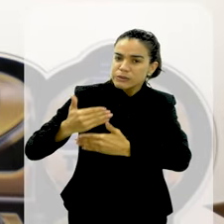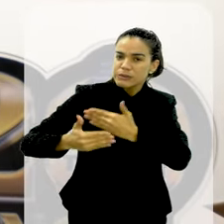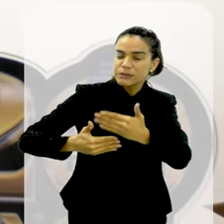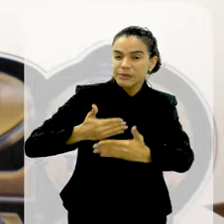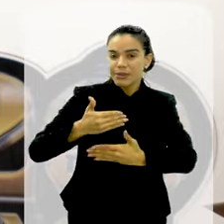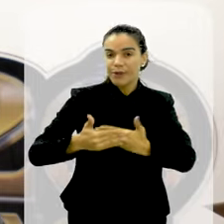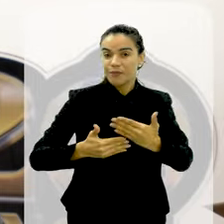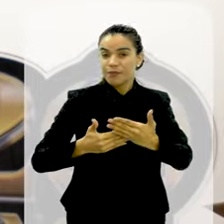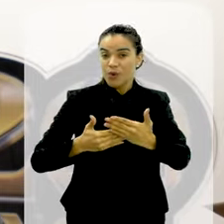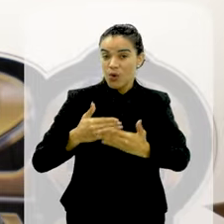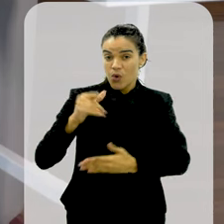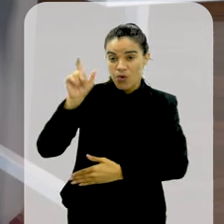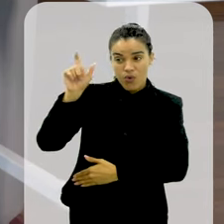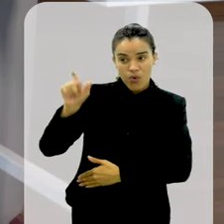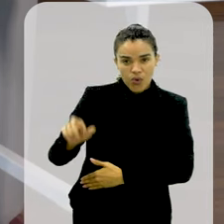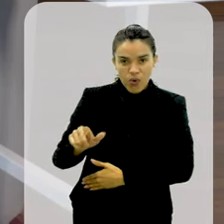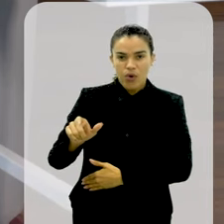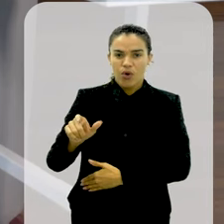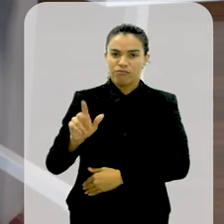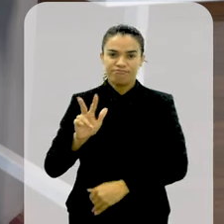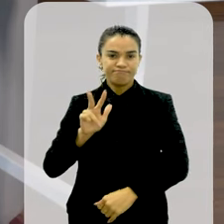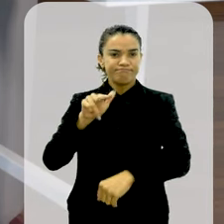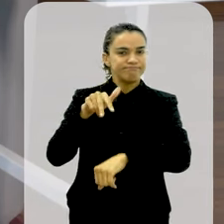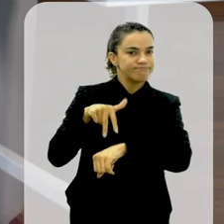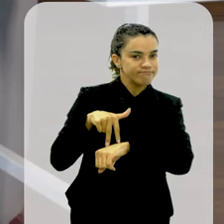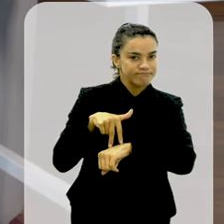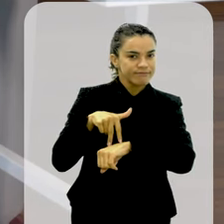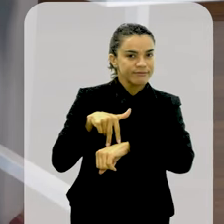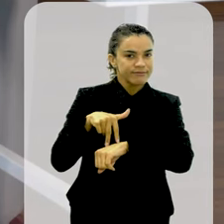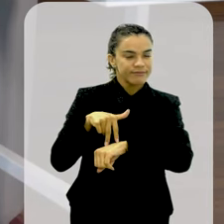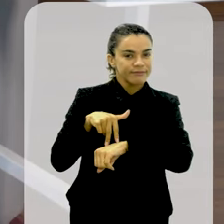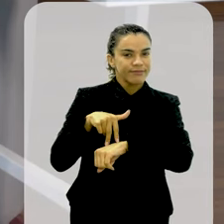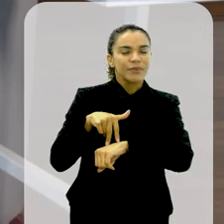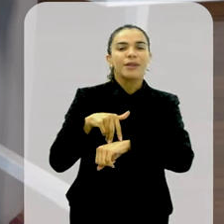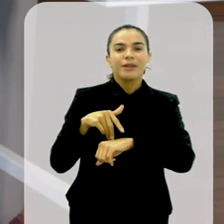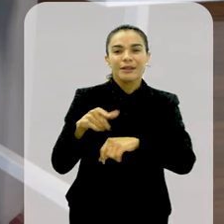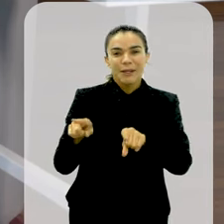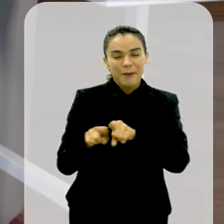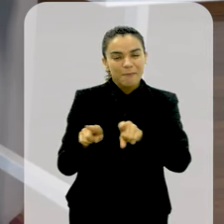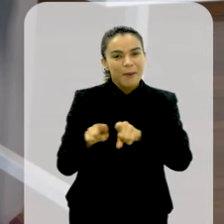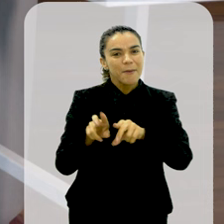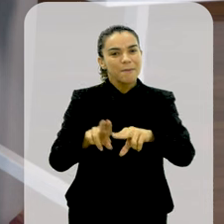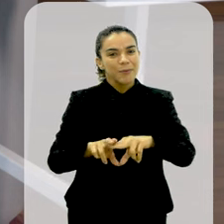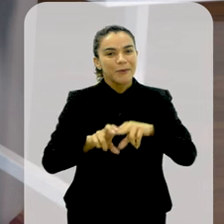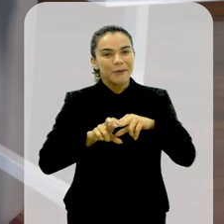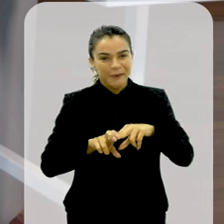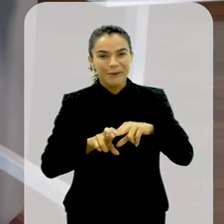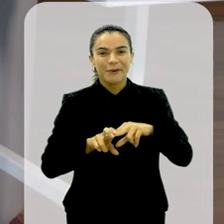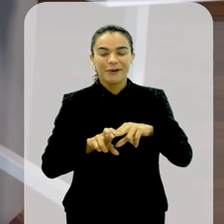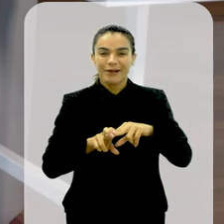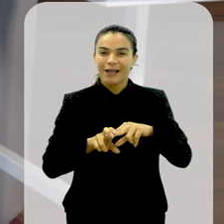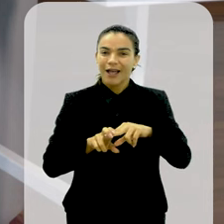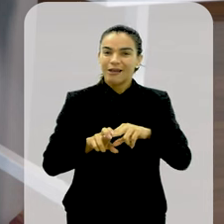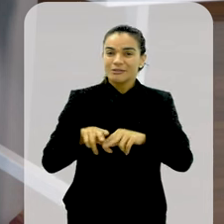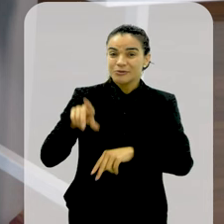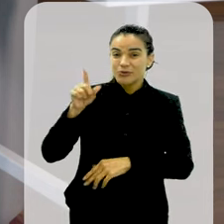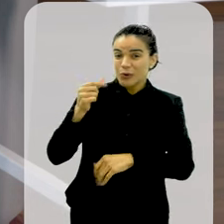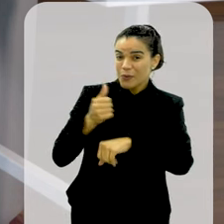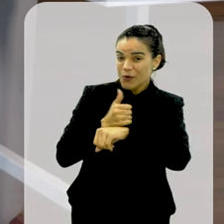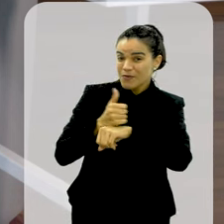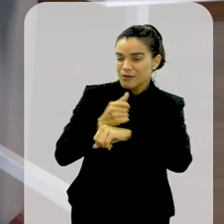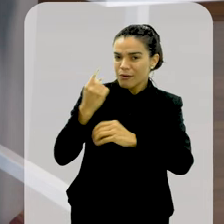cá, o enredista ganha um protagonismo muito grande, até mesmo em função